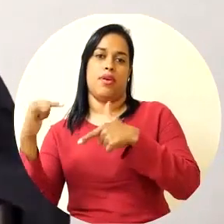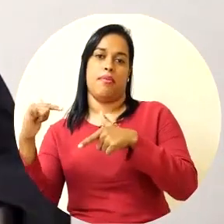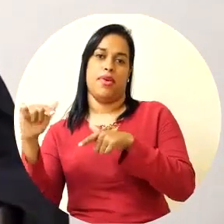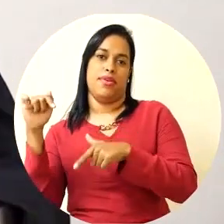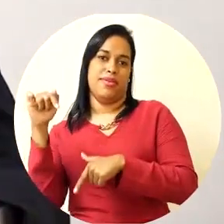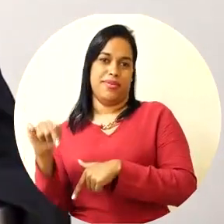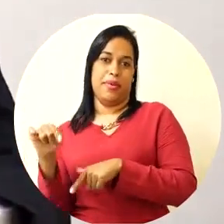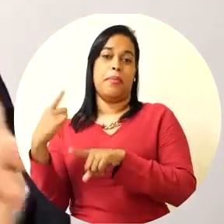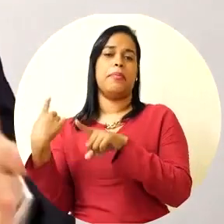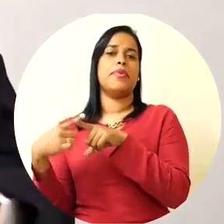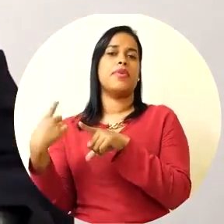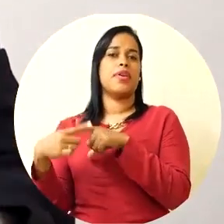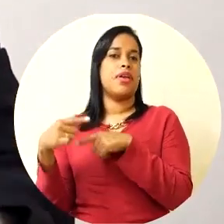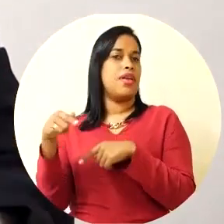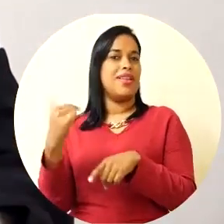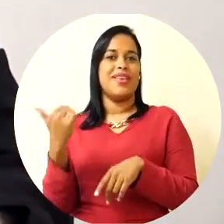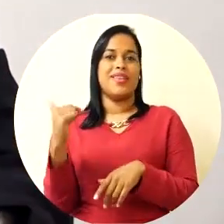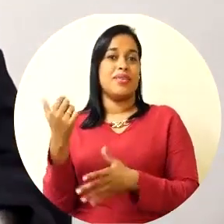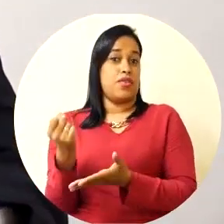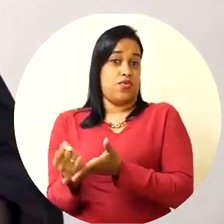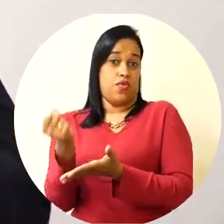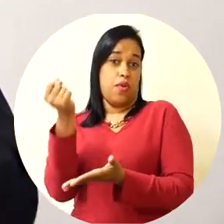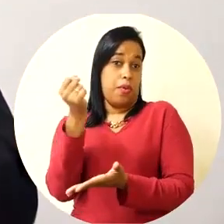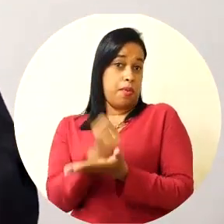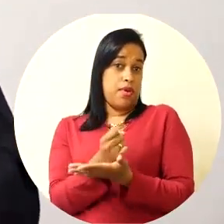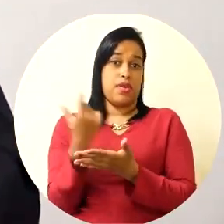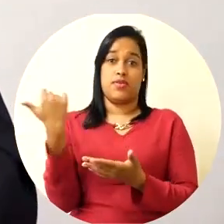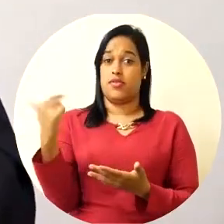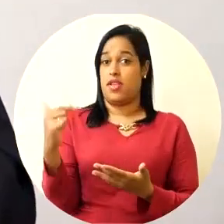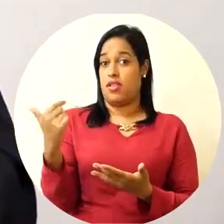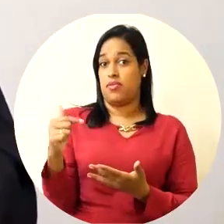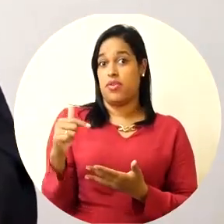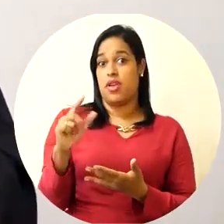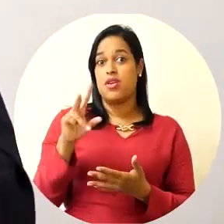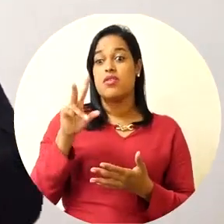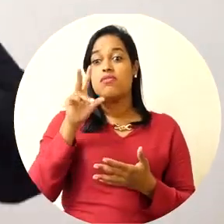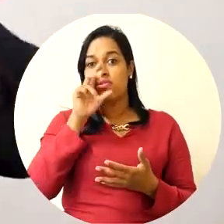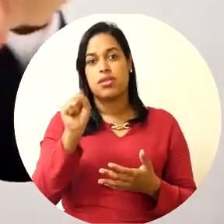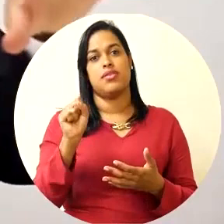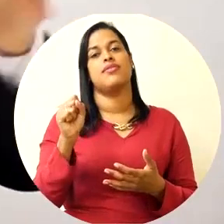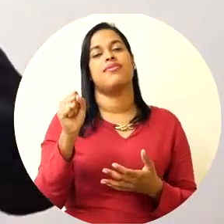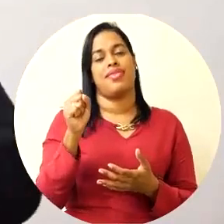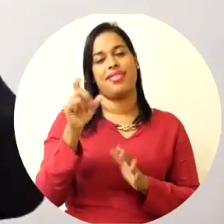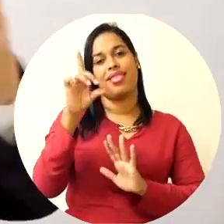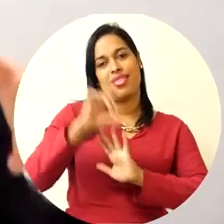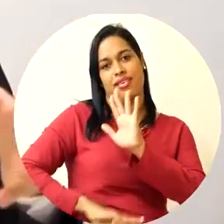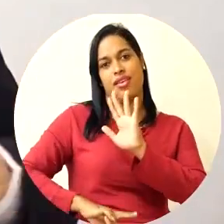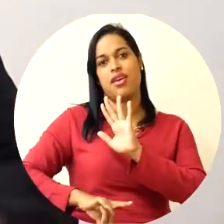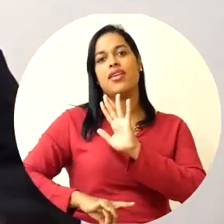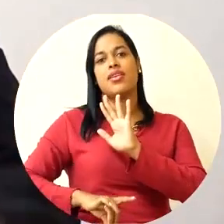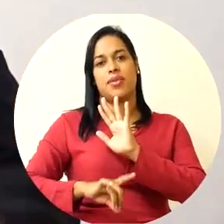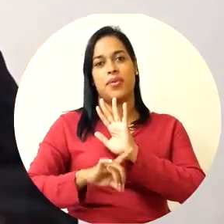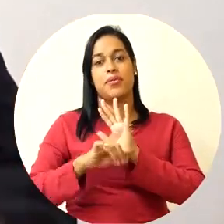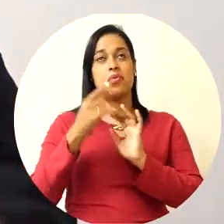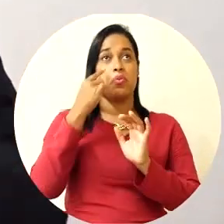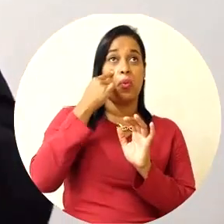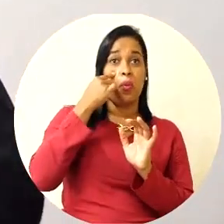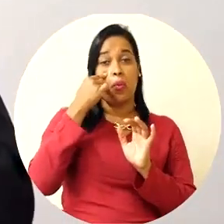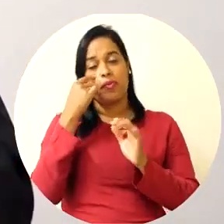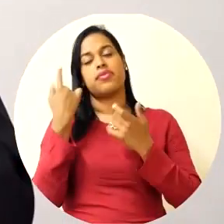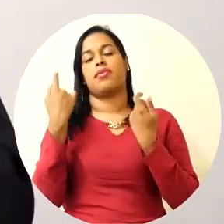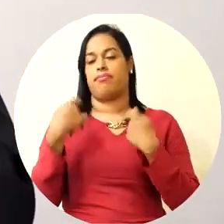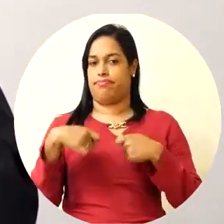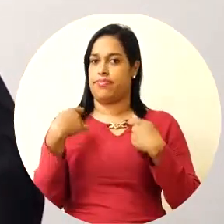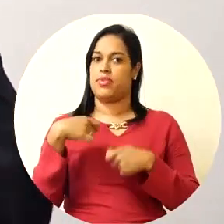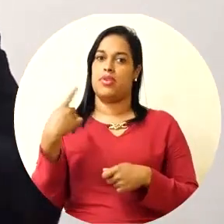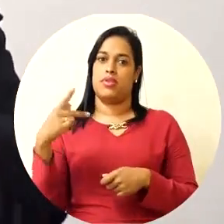alegados pelo trabalhador. Por quê? Porque ele não tem os documentos, ele não tem as condições, ele é hipossuficiente nessa relação de trabalho. Então,